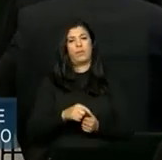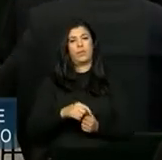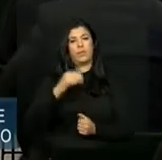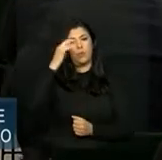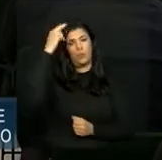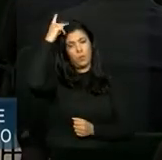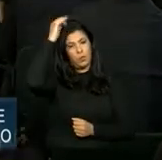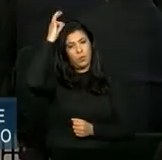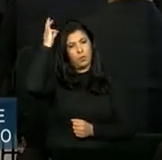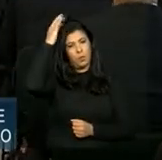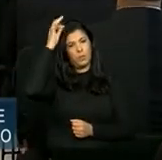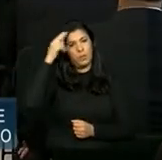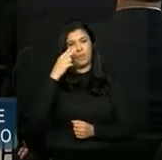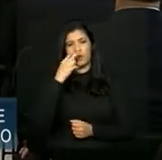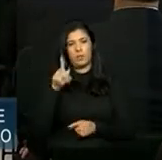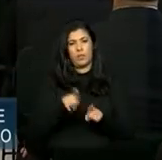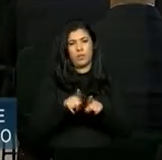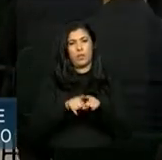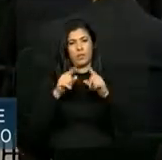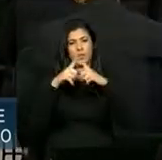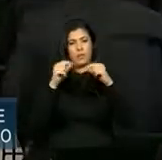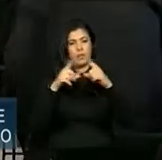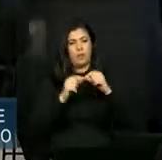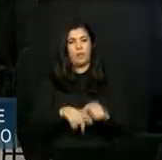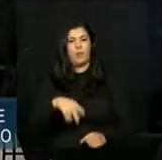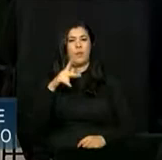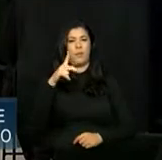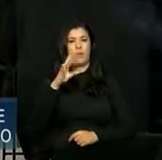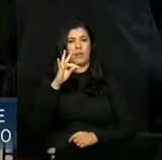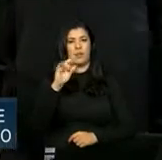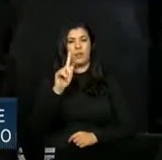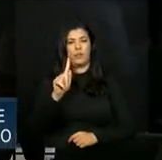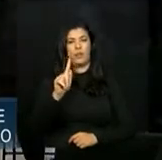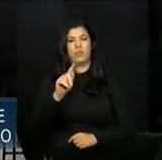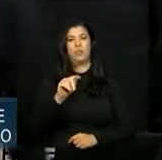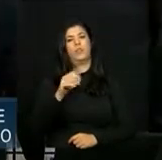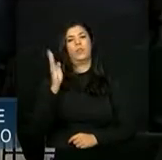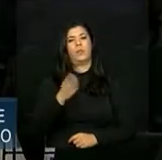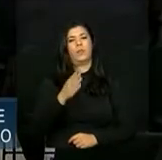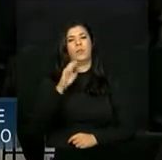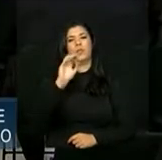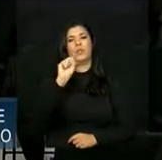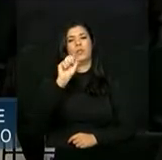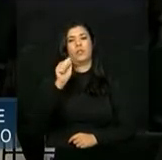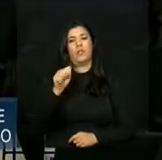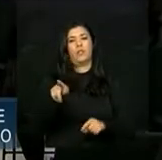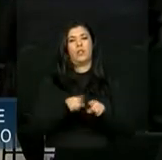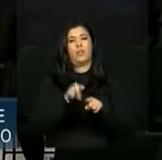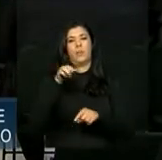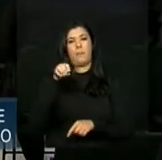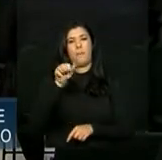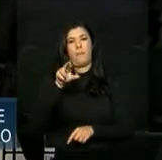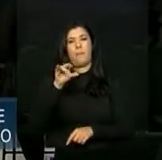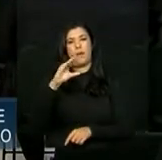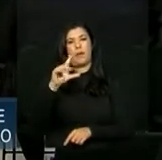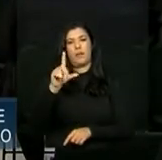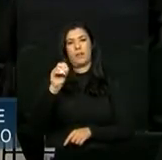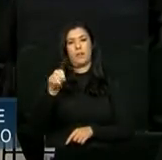o diretor regional de Brasília do banco BTG pactual sa Senhor Marcelo Kiara